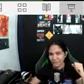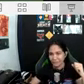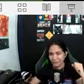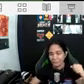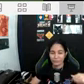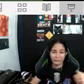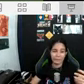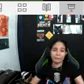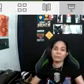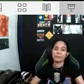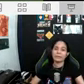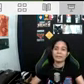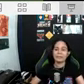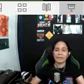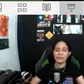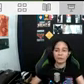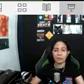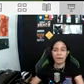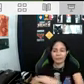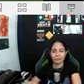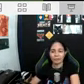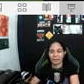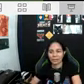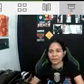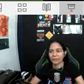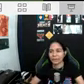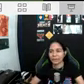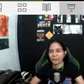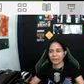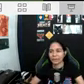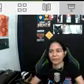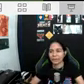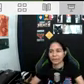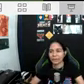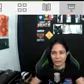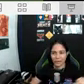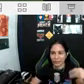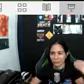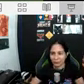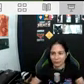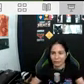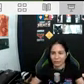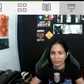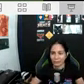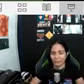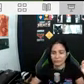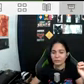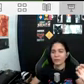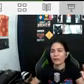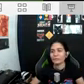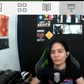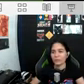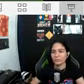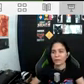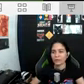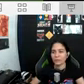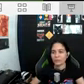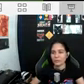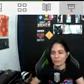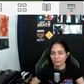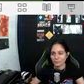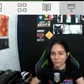né, mas você não vai poder dizer no resultado, né, depois que você coletou os dados, foi para casa, tudo, você